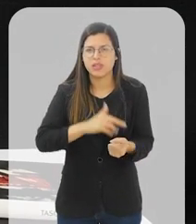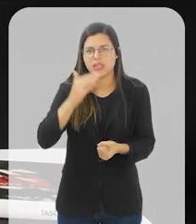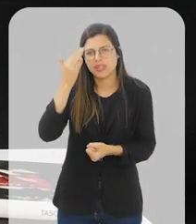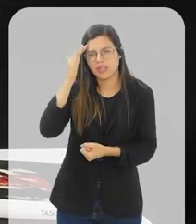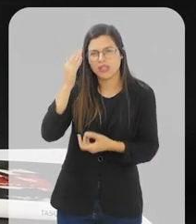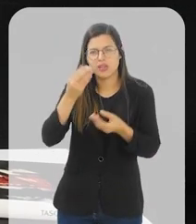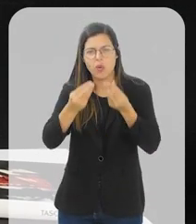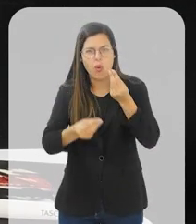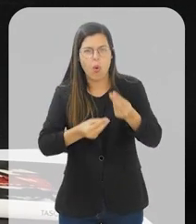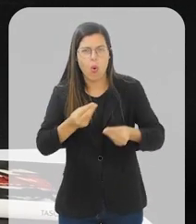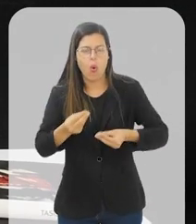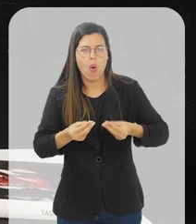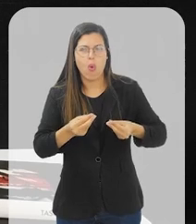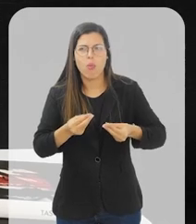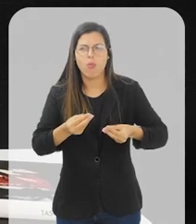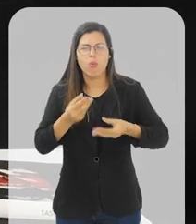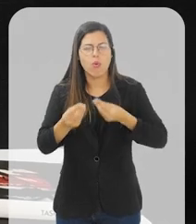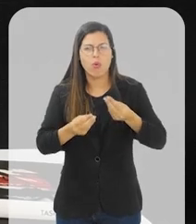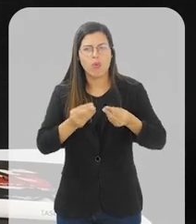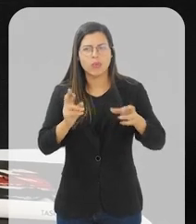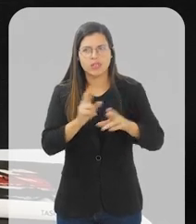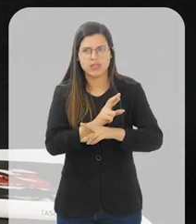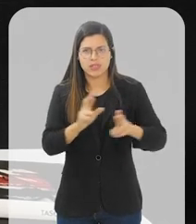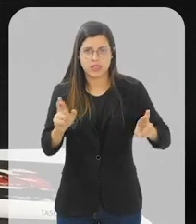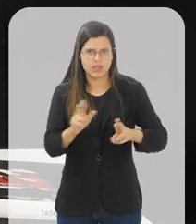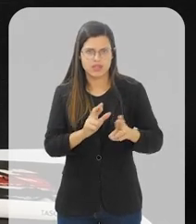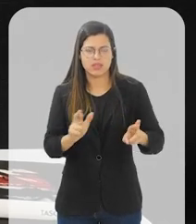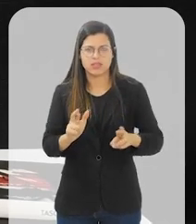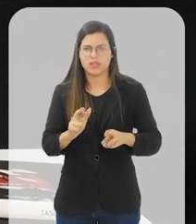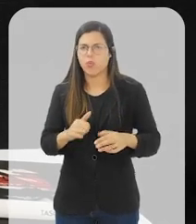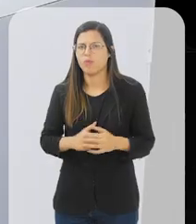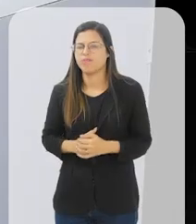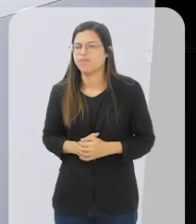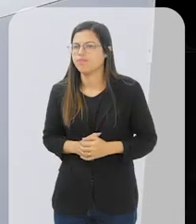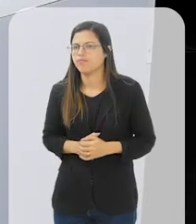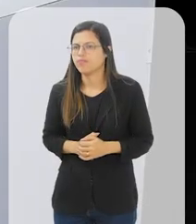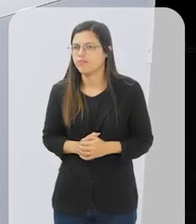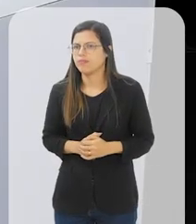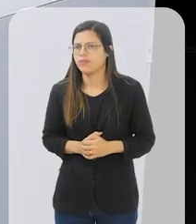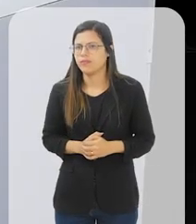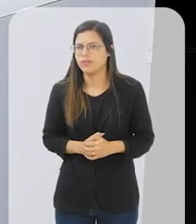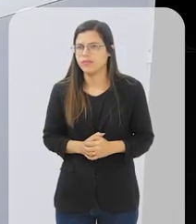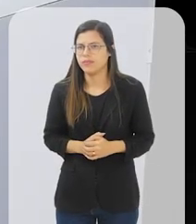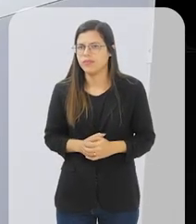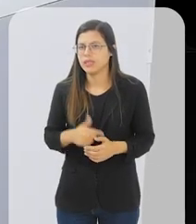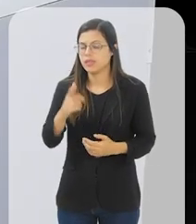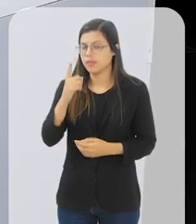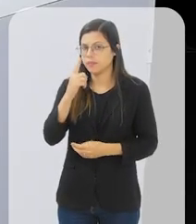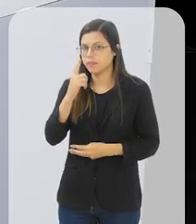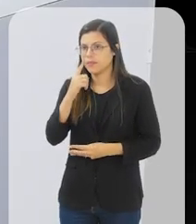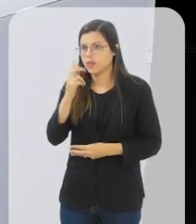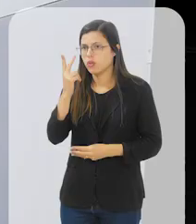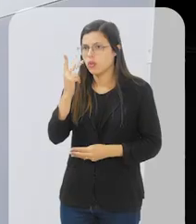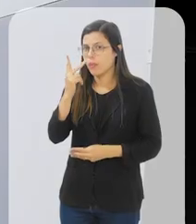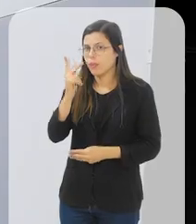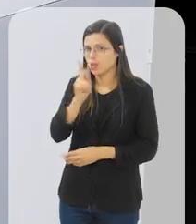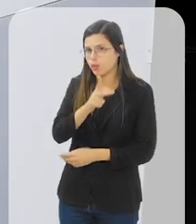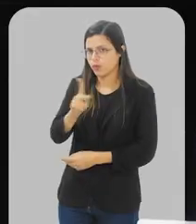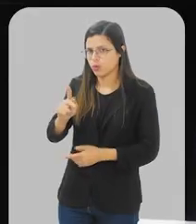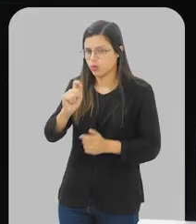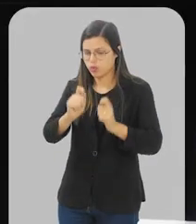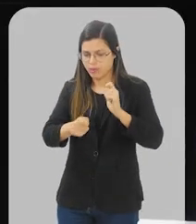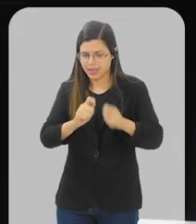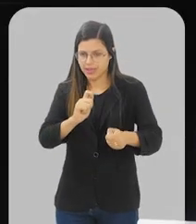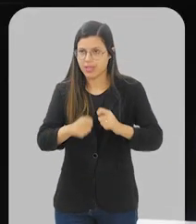cada instrumento para você entender como é que funciona. Como é que fica a tua relação com o carnavalesco em relação à fantasia? Olha,